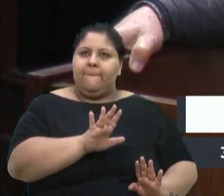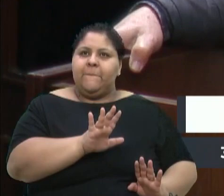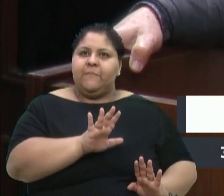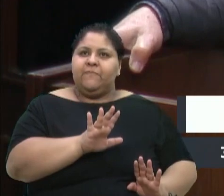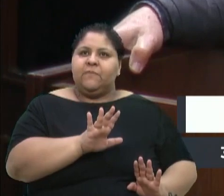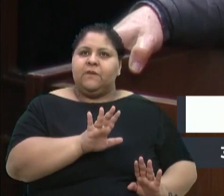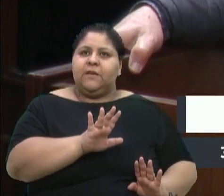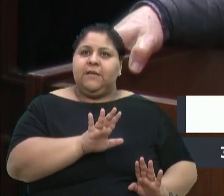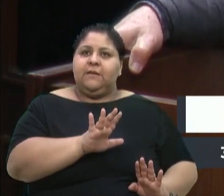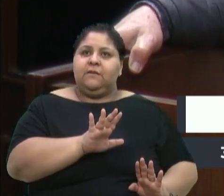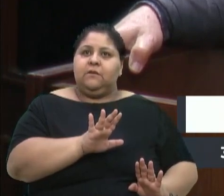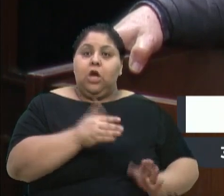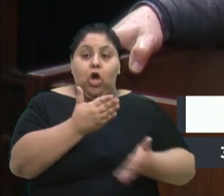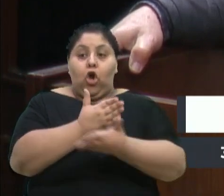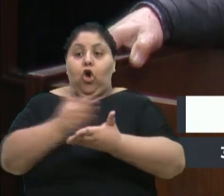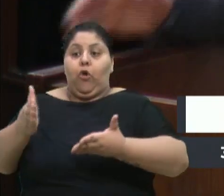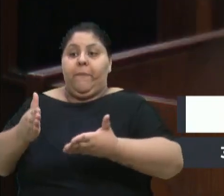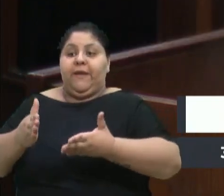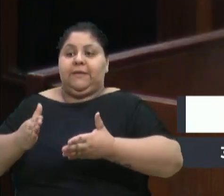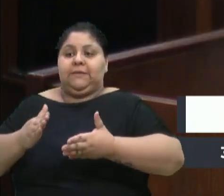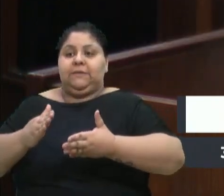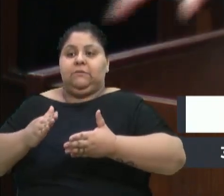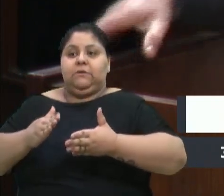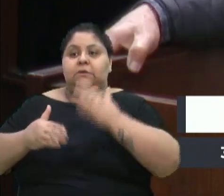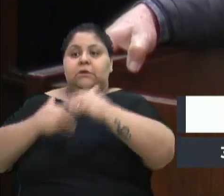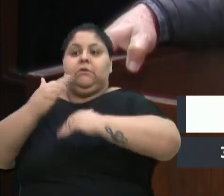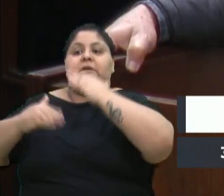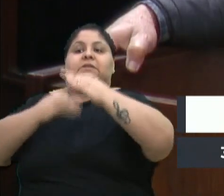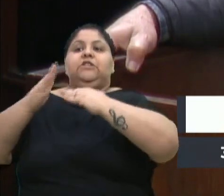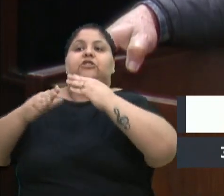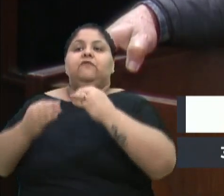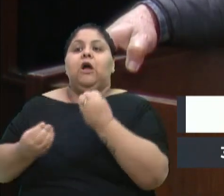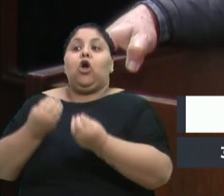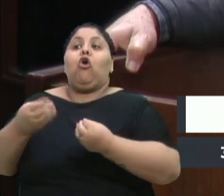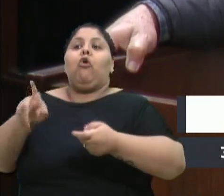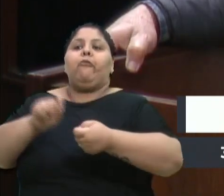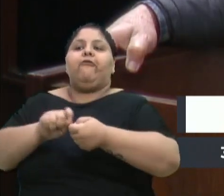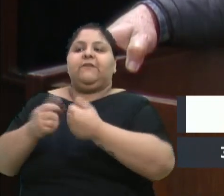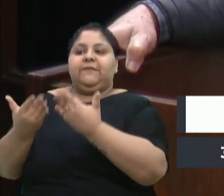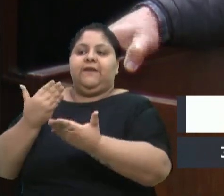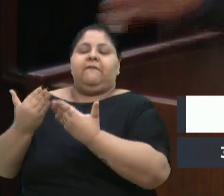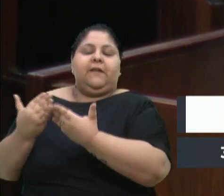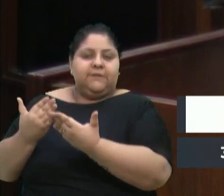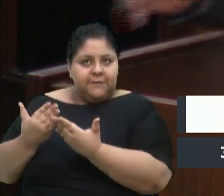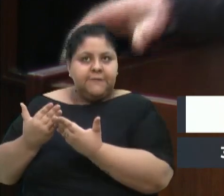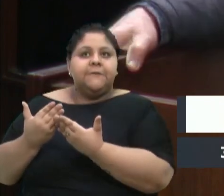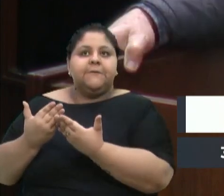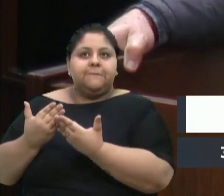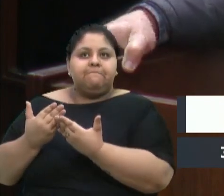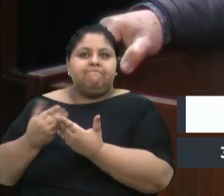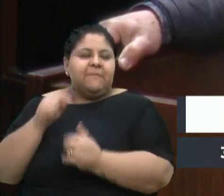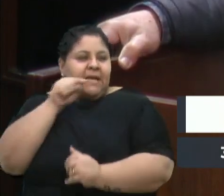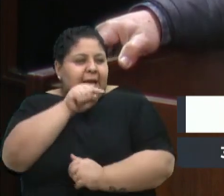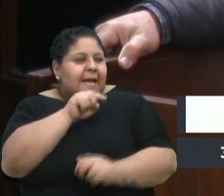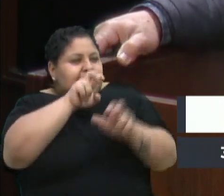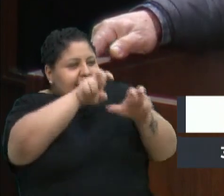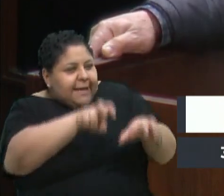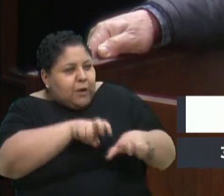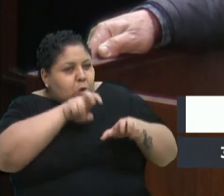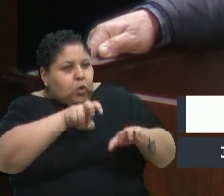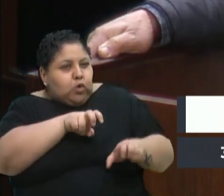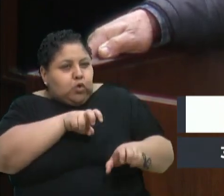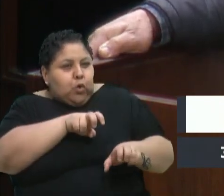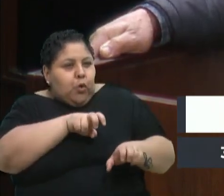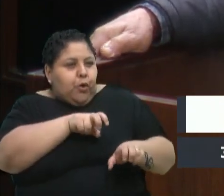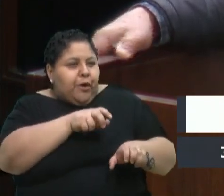se incentivando que... Como é que tu vai fazer essa avaliação? Aquele agricultor que tirar uma nota, que